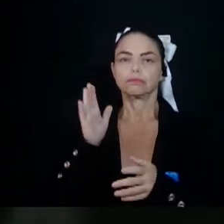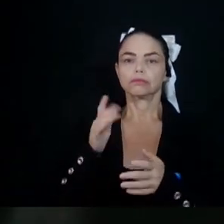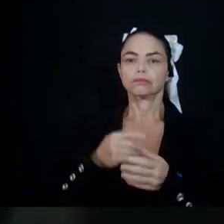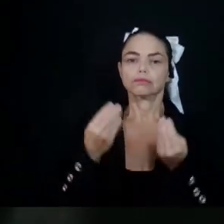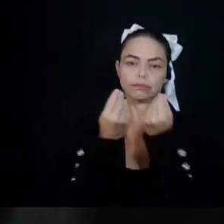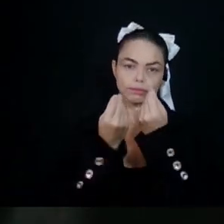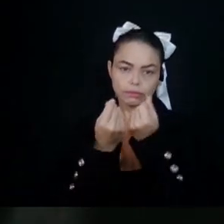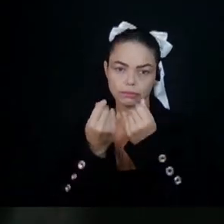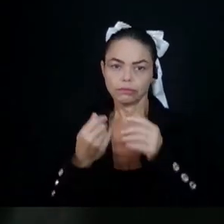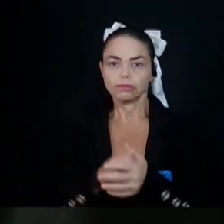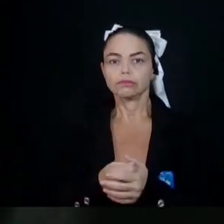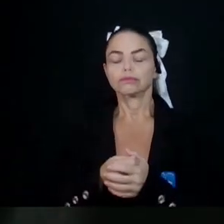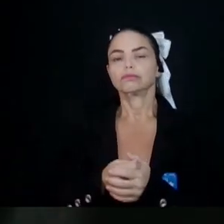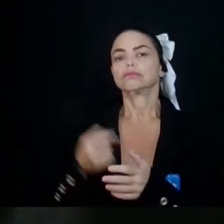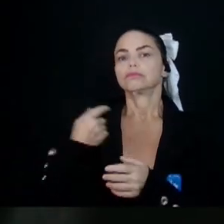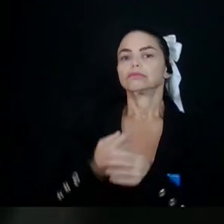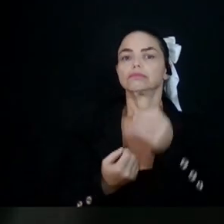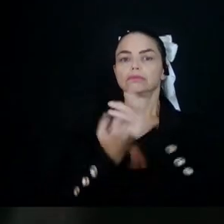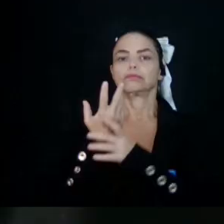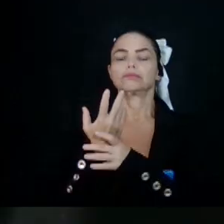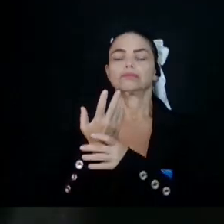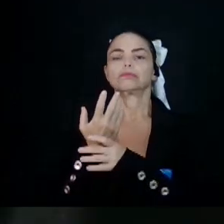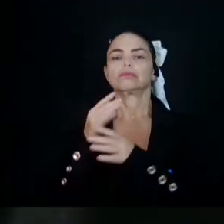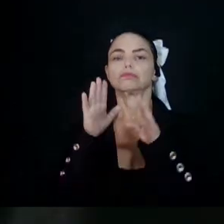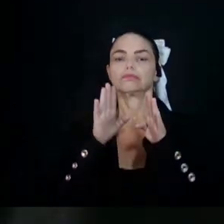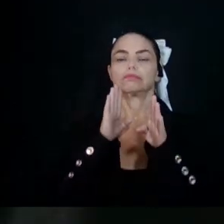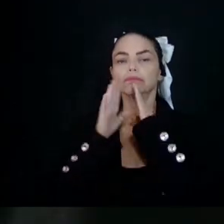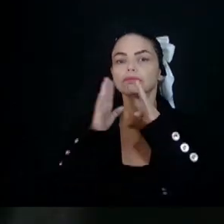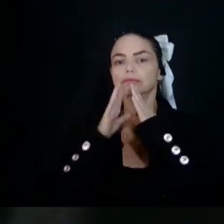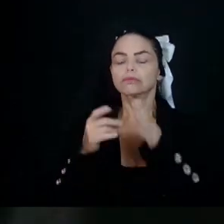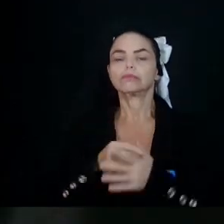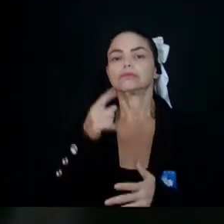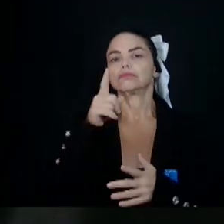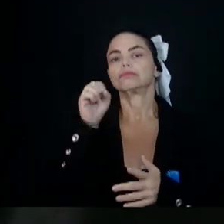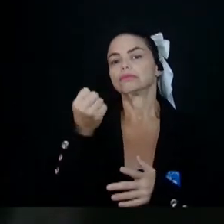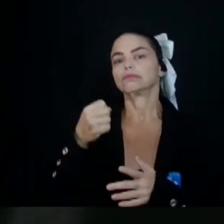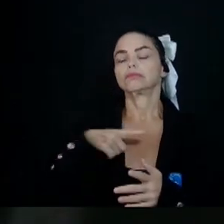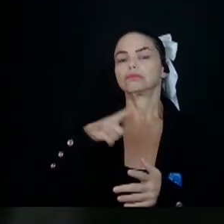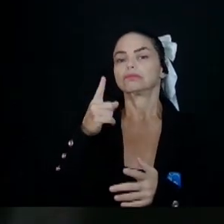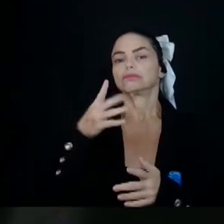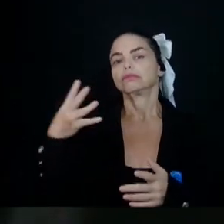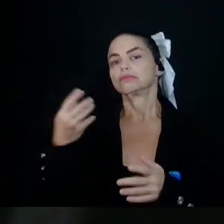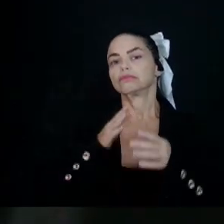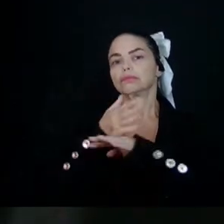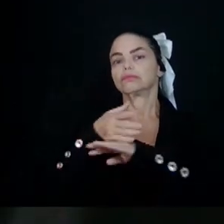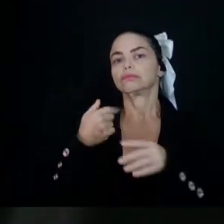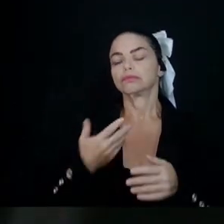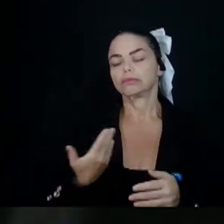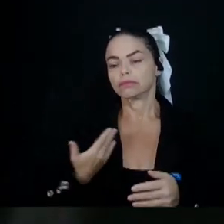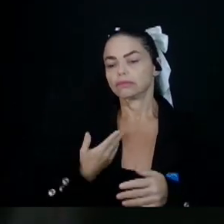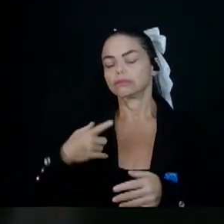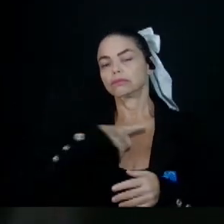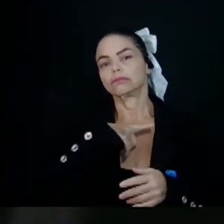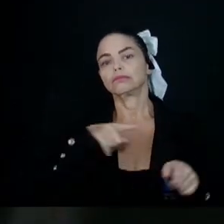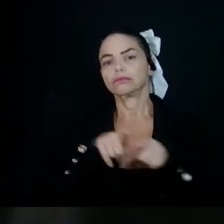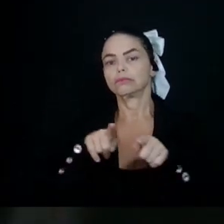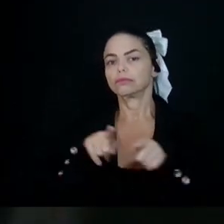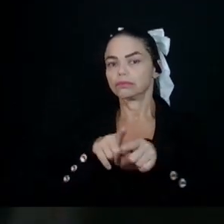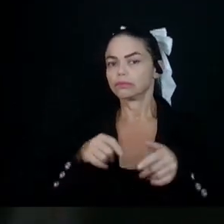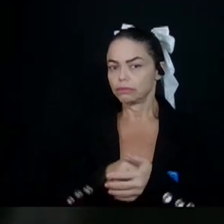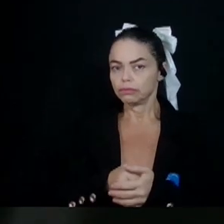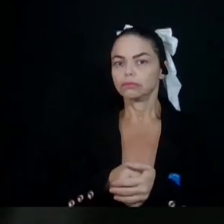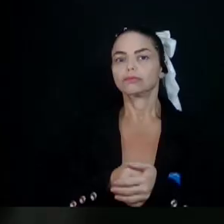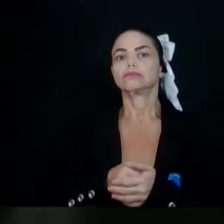né? Então, vou criar uma página, vou colocar que eu tenho 18 anos, mas eu tenho 14, mas eu quero entrar, porque meu amigo tem, eu também quero ter. É assim que